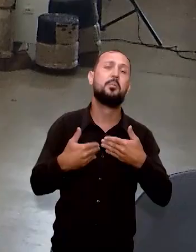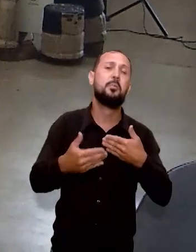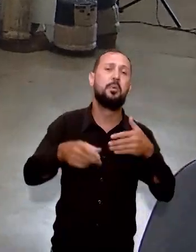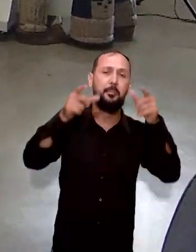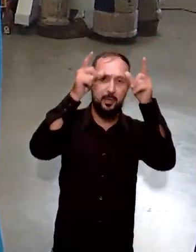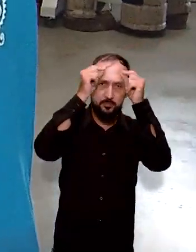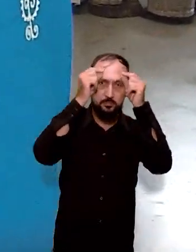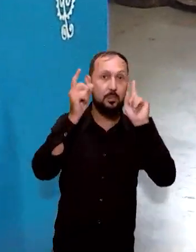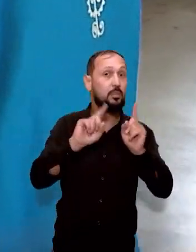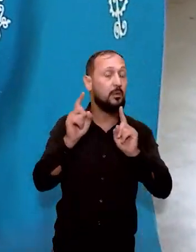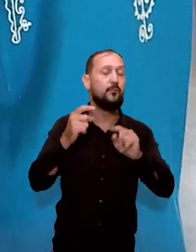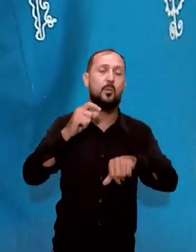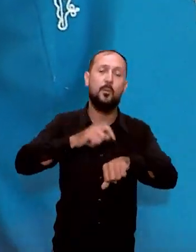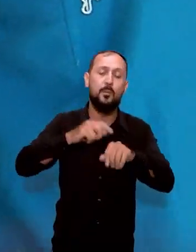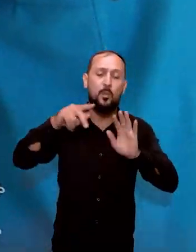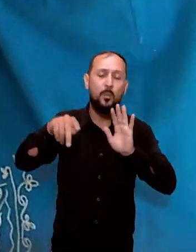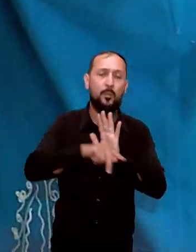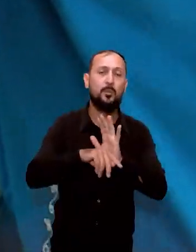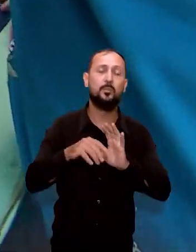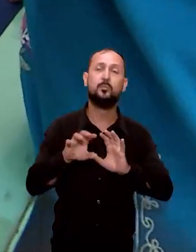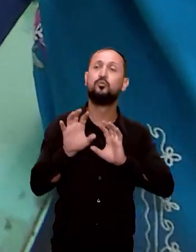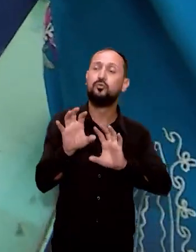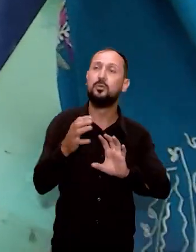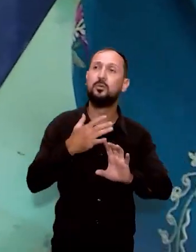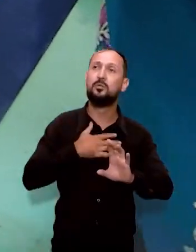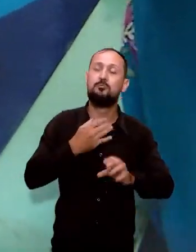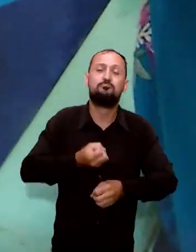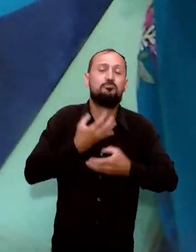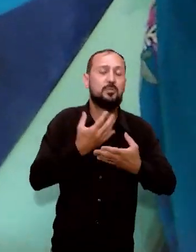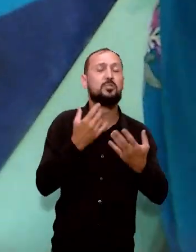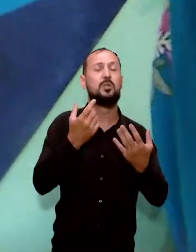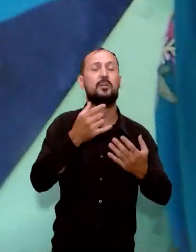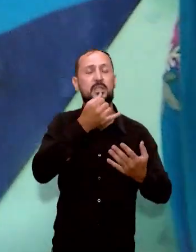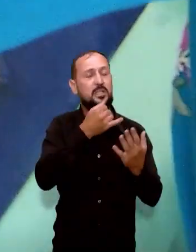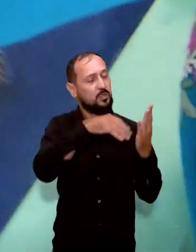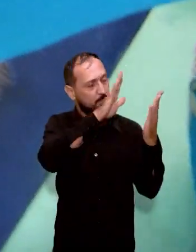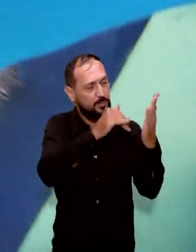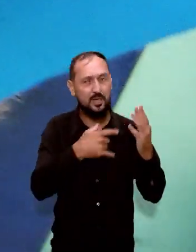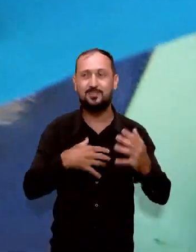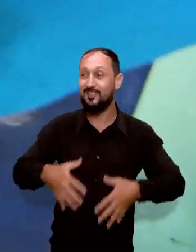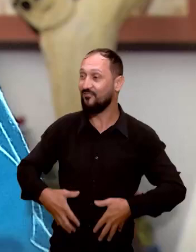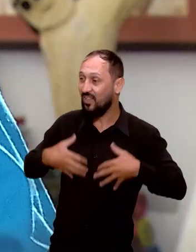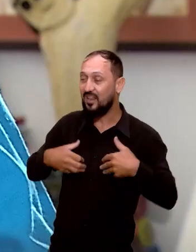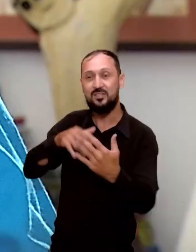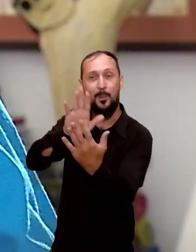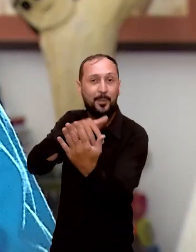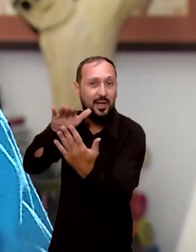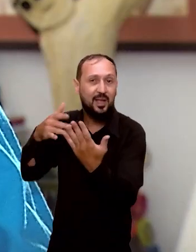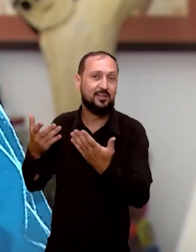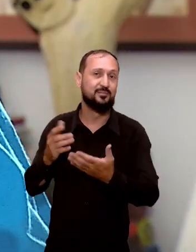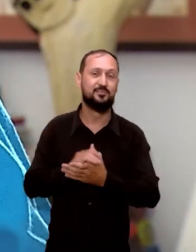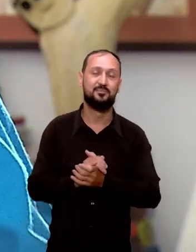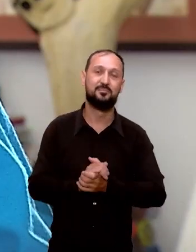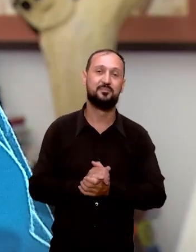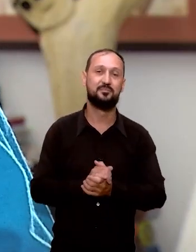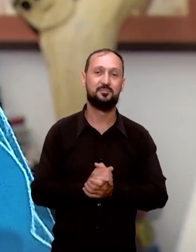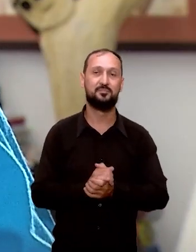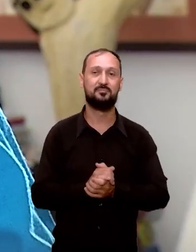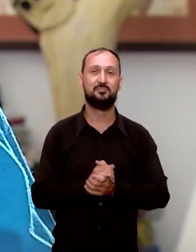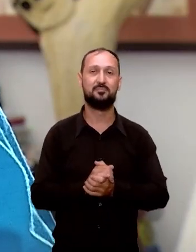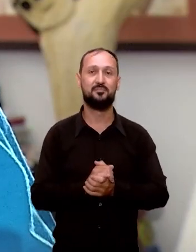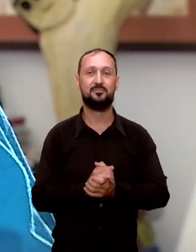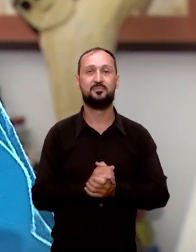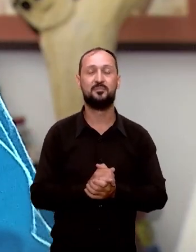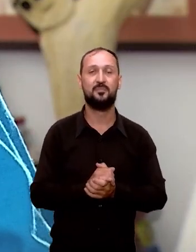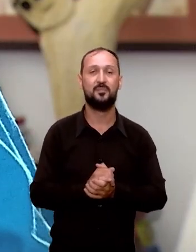foi uma maneira de me expressar, né? Se eu estava triste, eu pintava, se eu estava alegre, eu pintava.